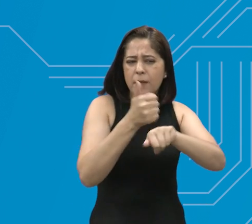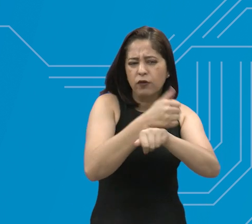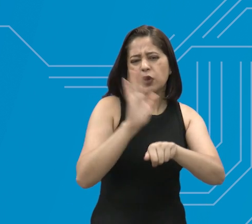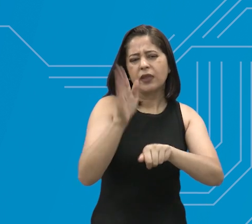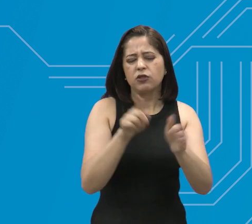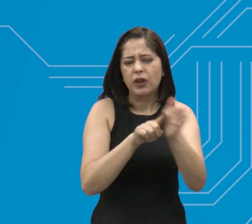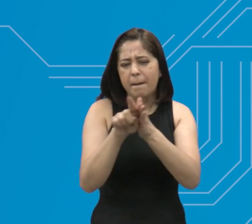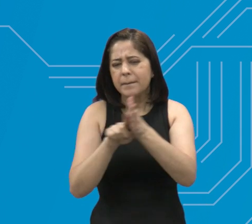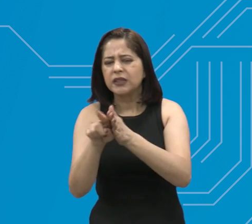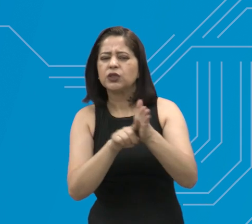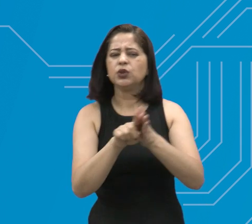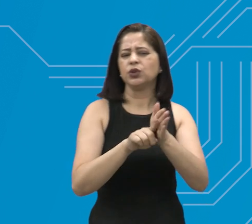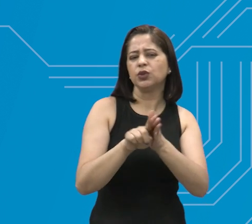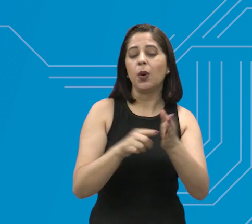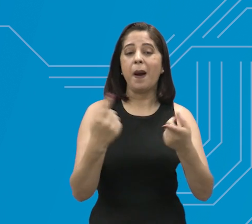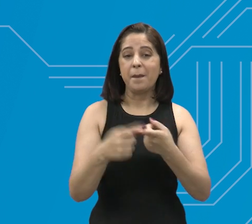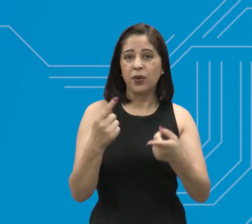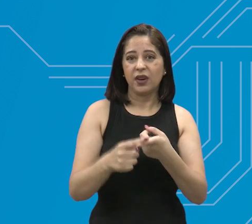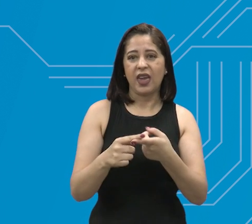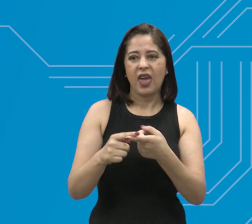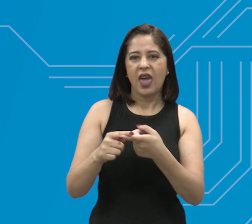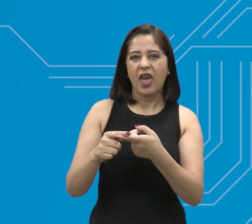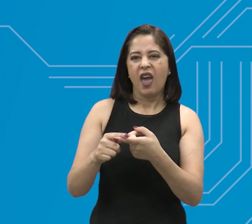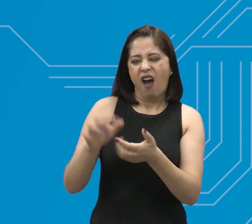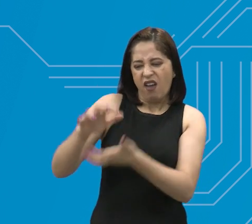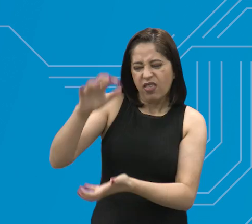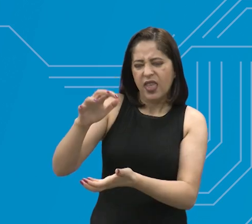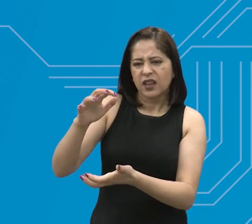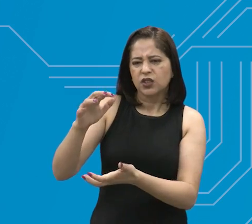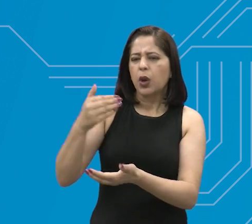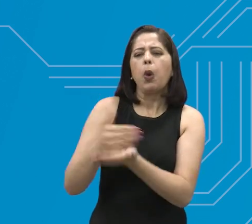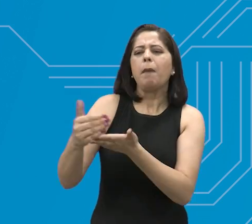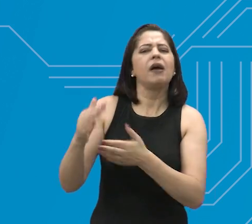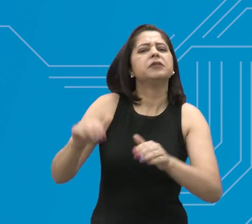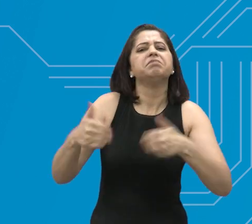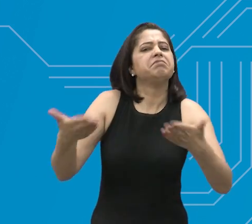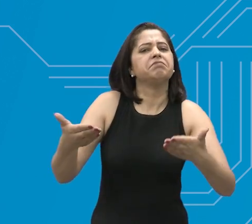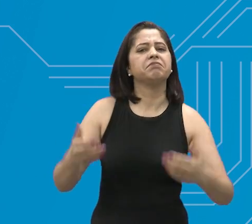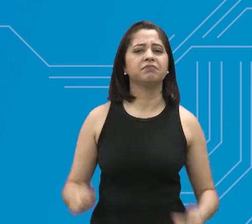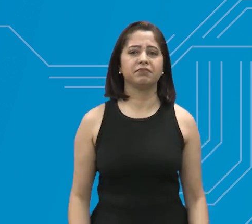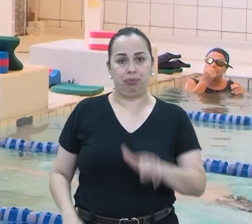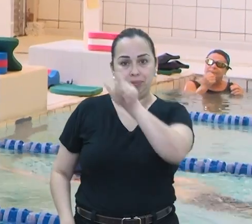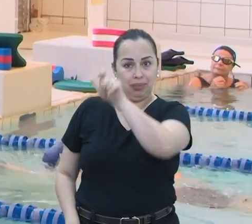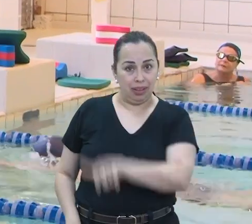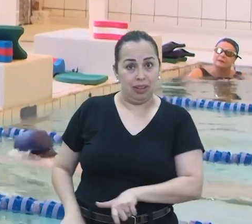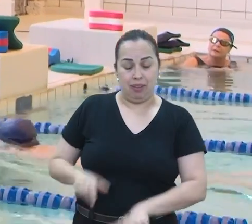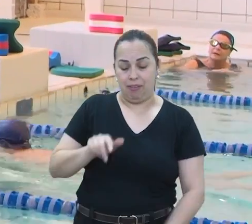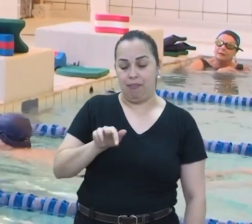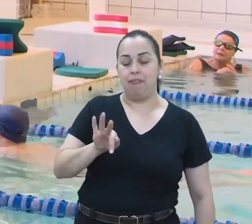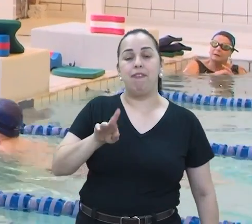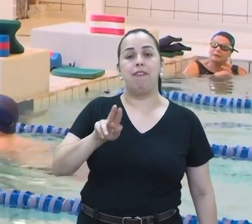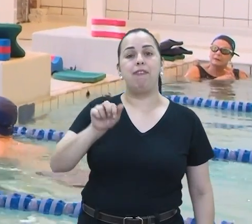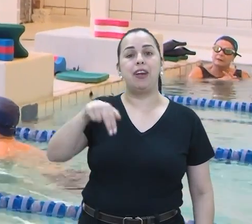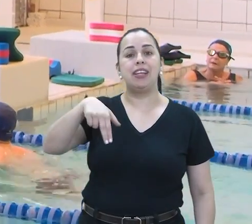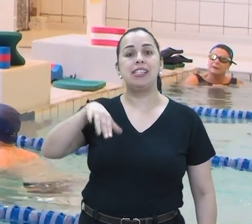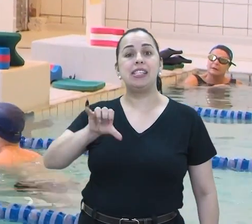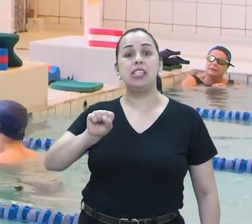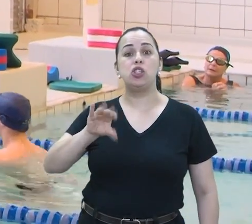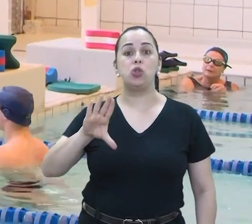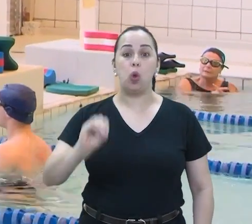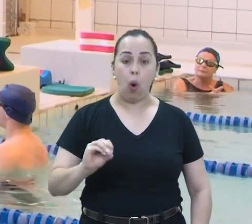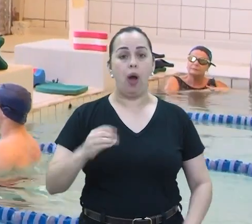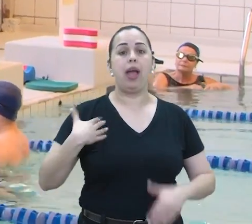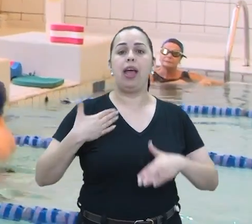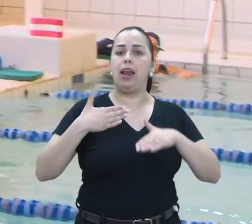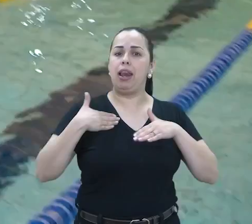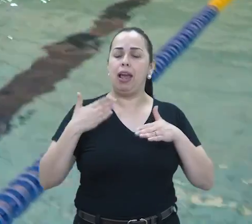mais. No entanto, pesquisadores já discutem quando começa a velhice. O seu Francisco e a piscina são